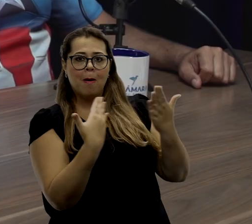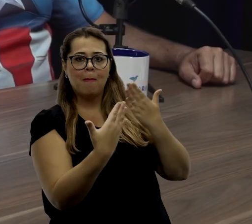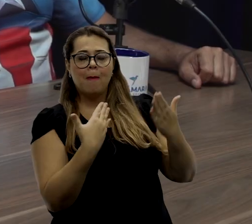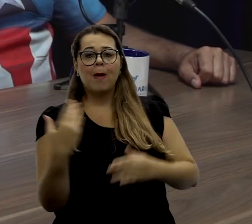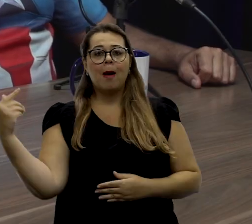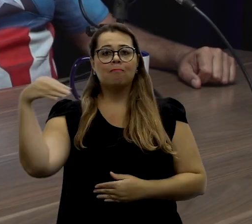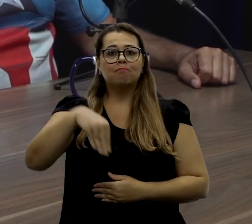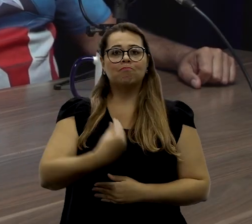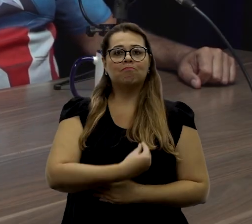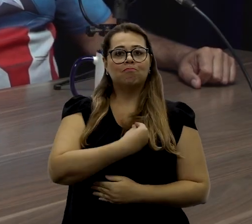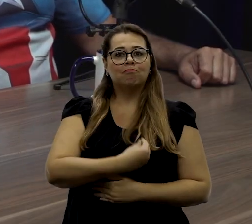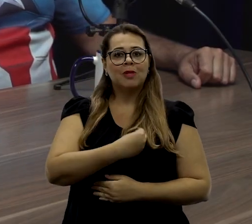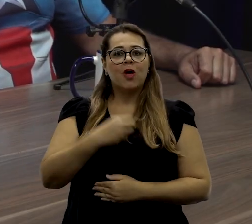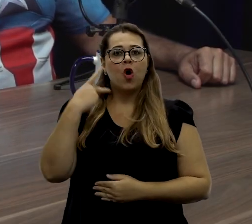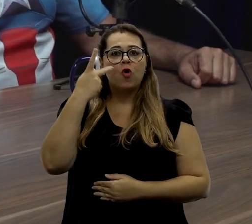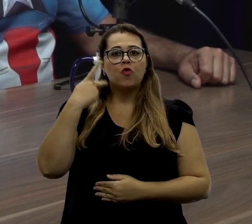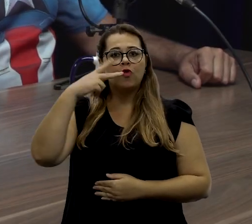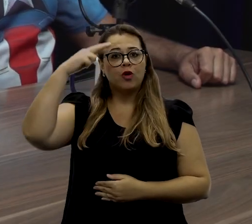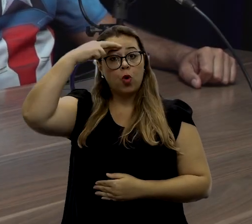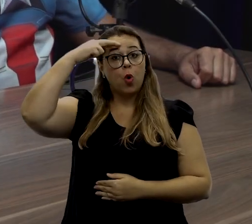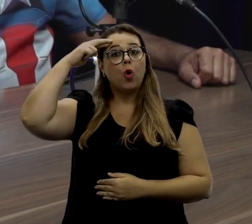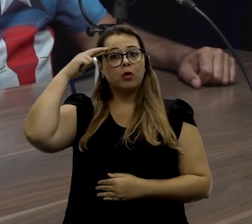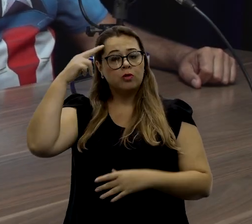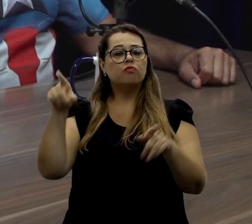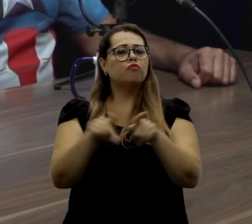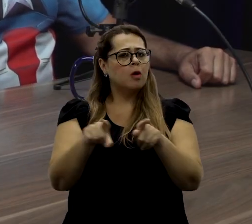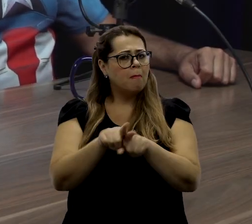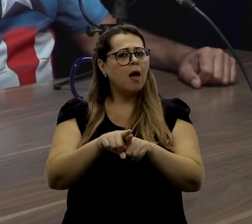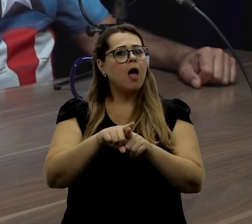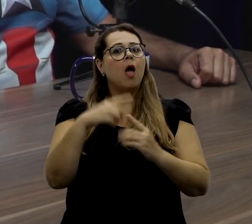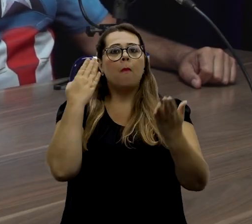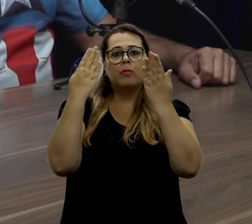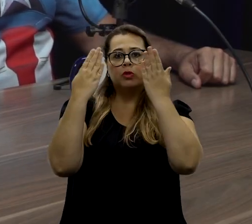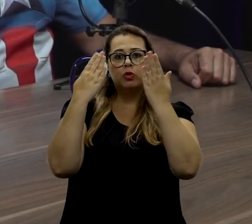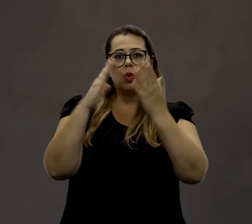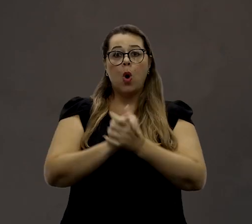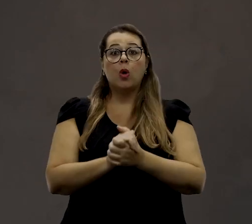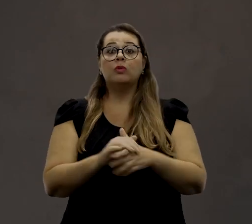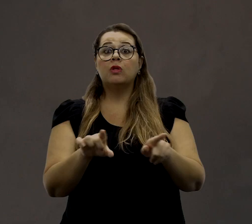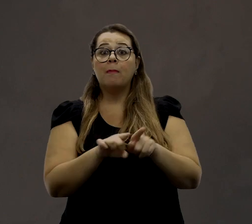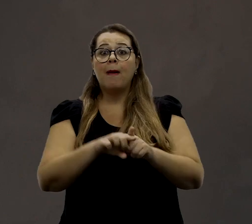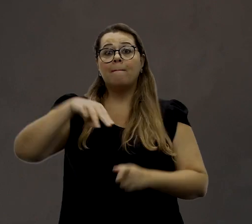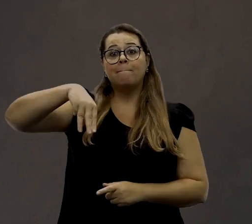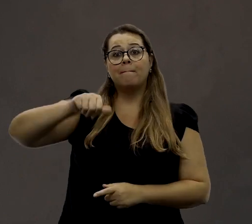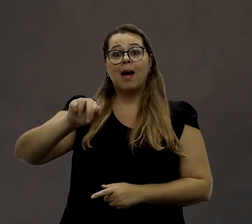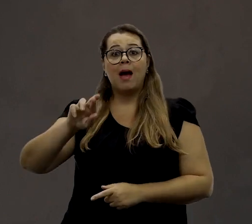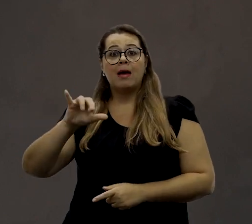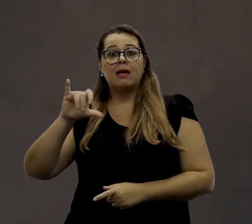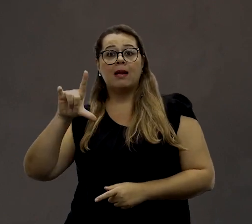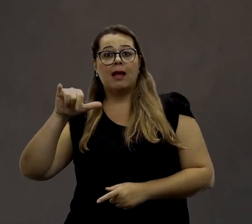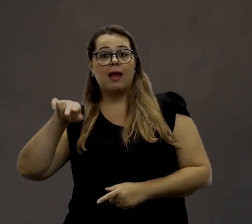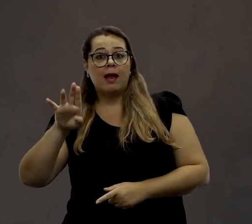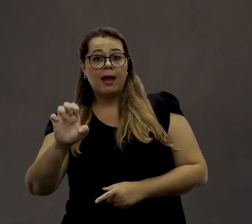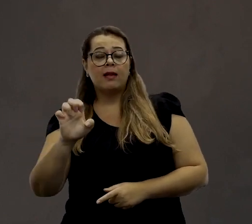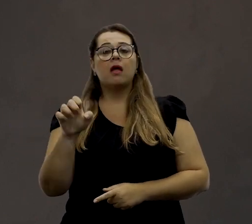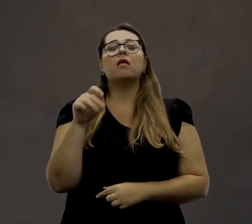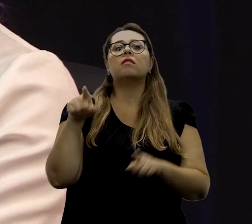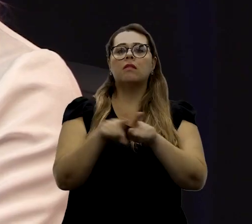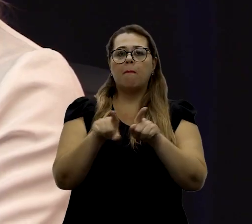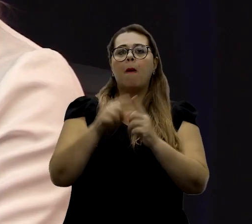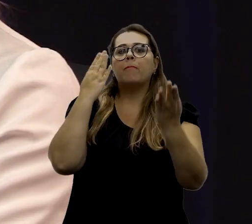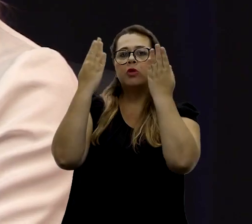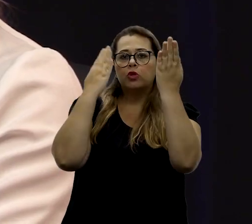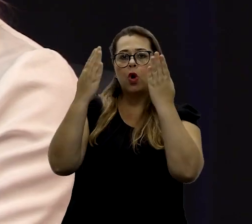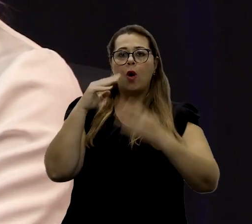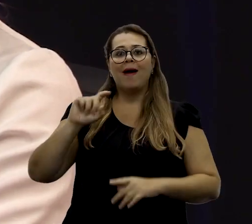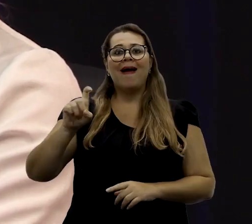presença do vereador Ronilson Guerreiro, que também é psicólogo, e da Marilene Kowalski, psicóloga e ex-presidente